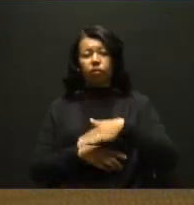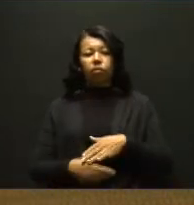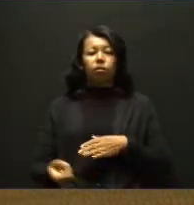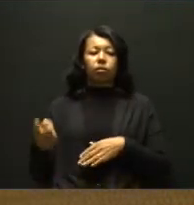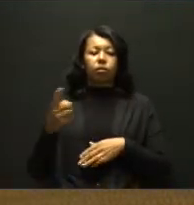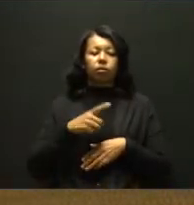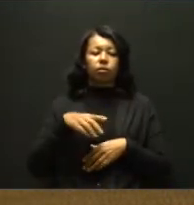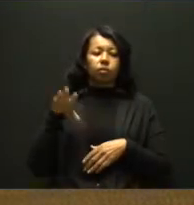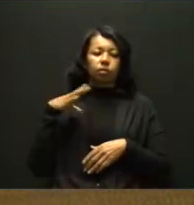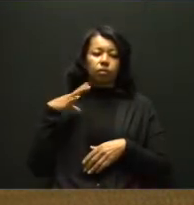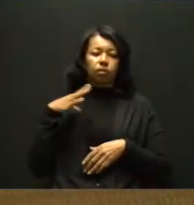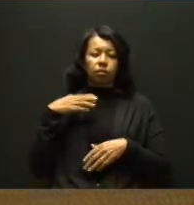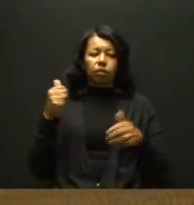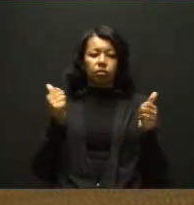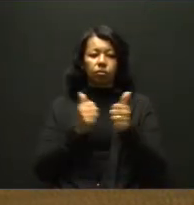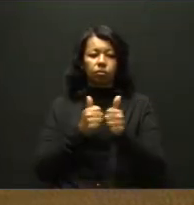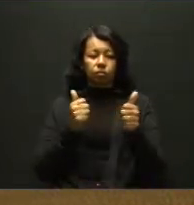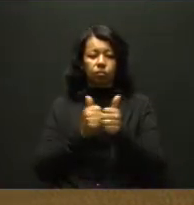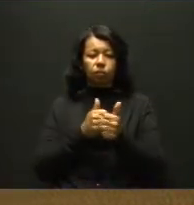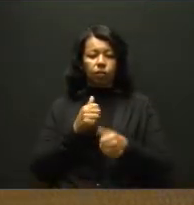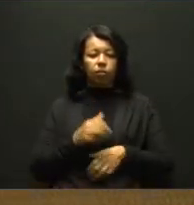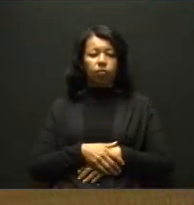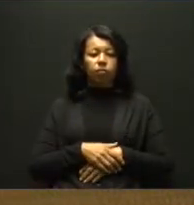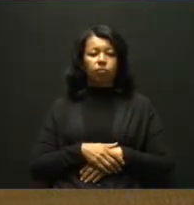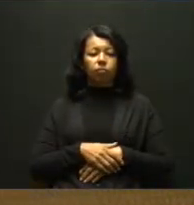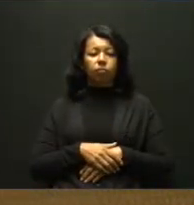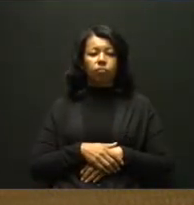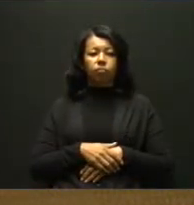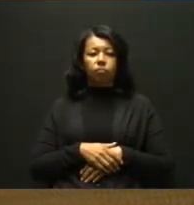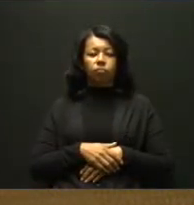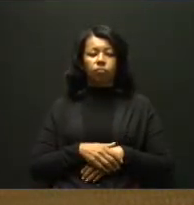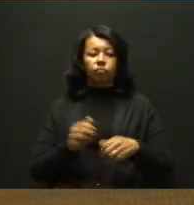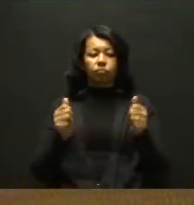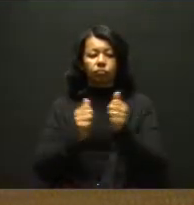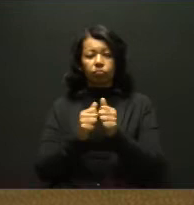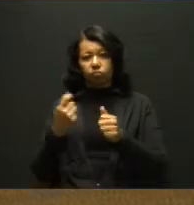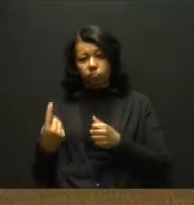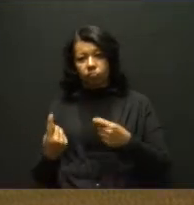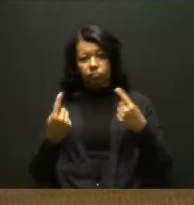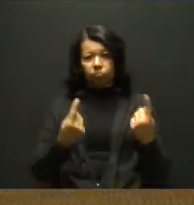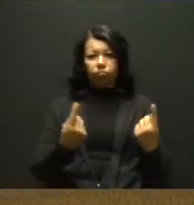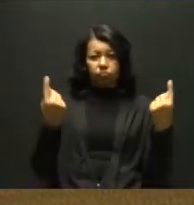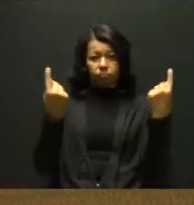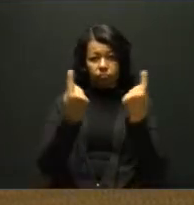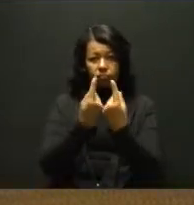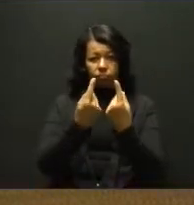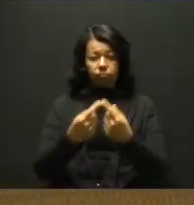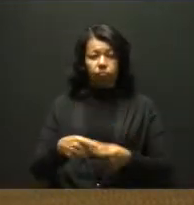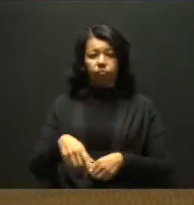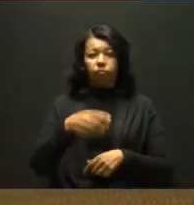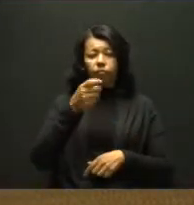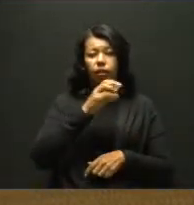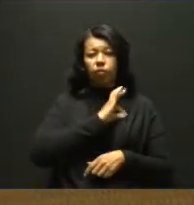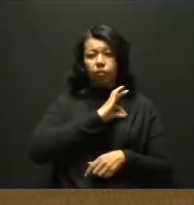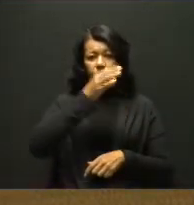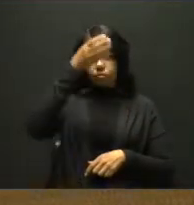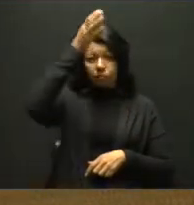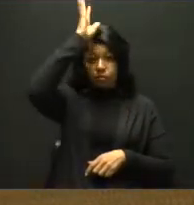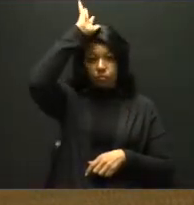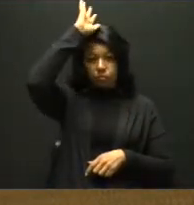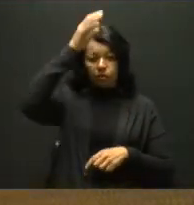aquino católico então juntando uma coisa como outra como diz útil ao agradável o corpo de bombeiro